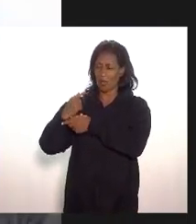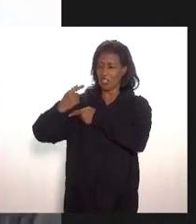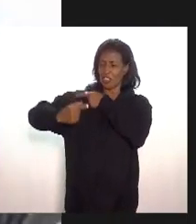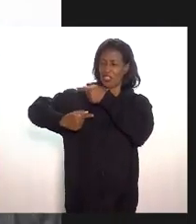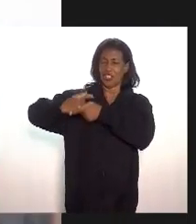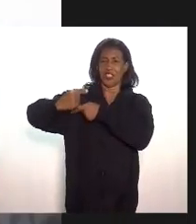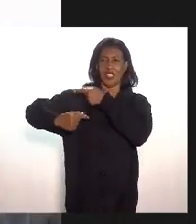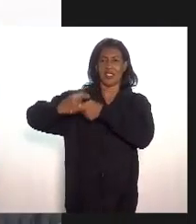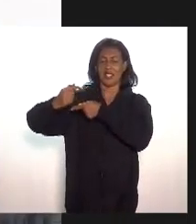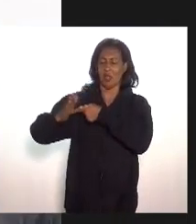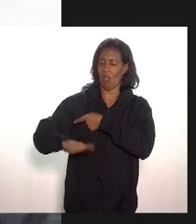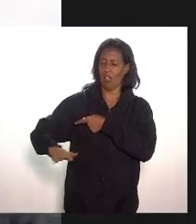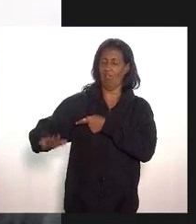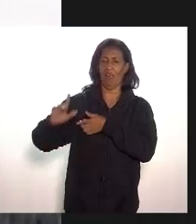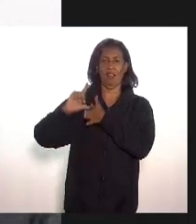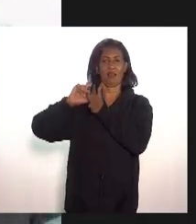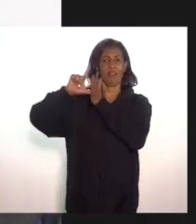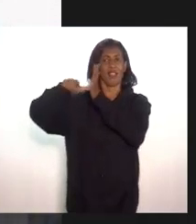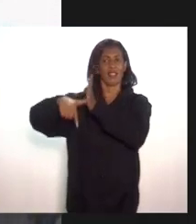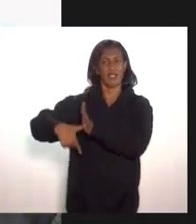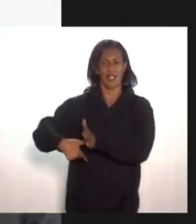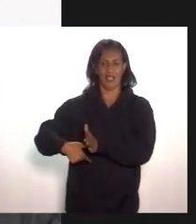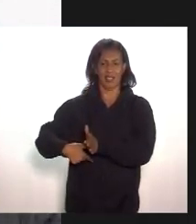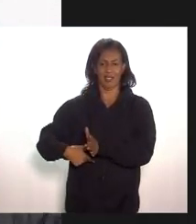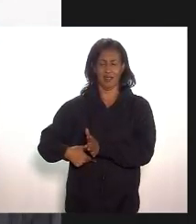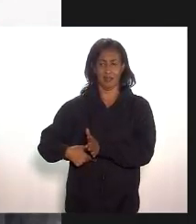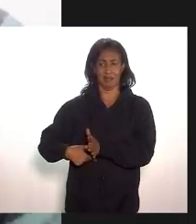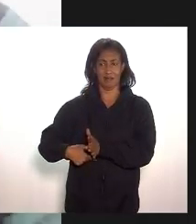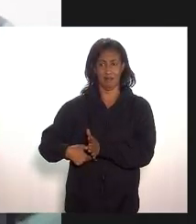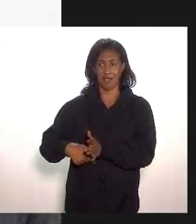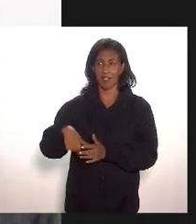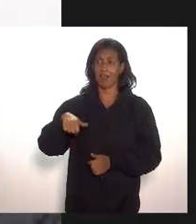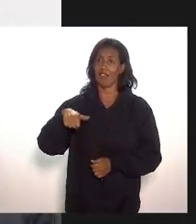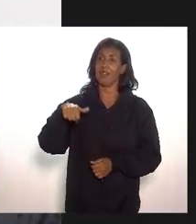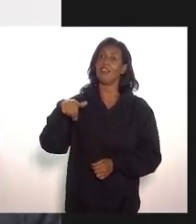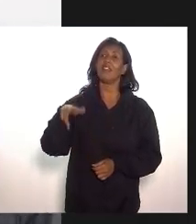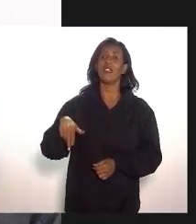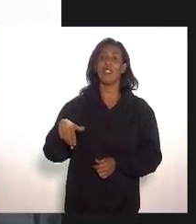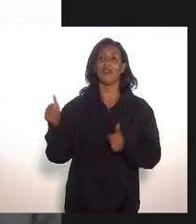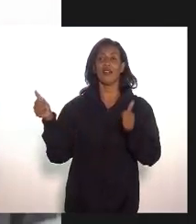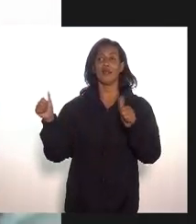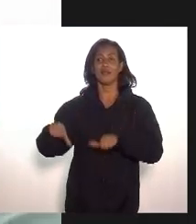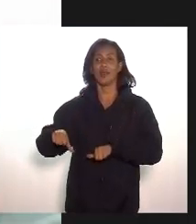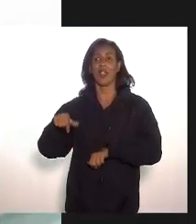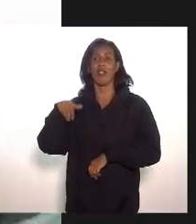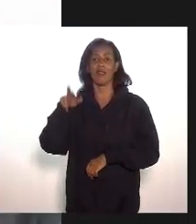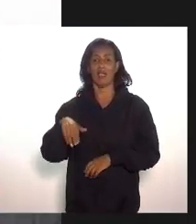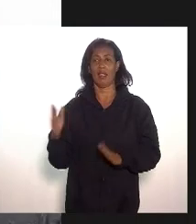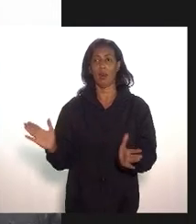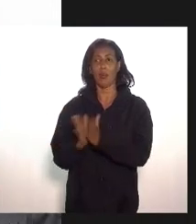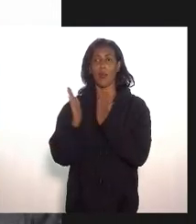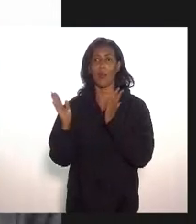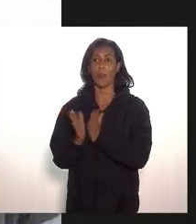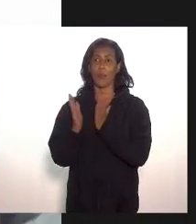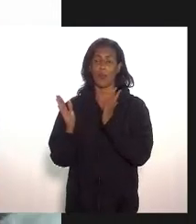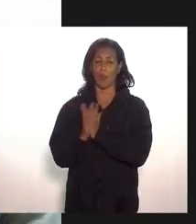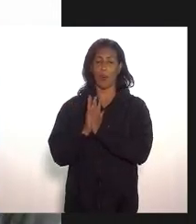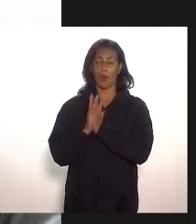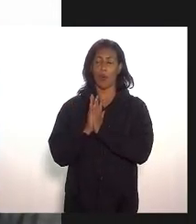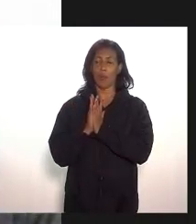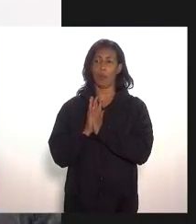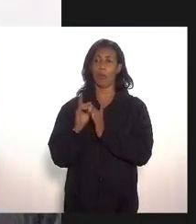atrasada. E quem vai se ferrar na maior parte das vezes é justamente mais pobre, porque na hora de correr atrás do prejuízo, ele vai